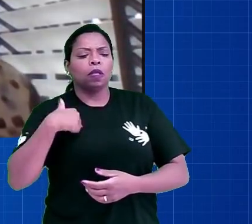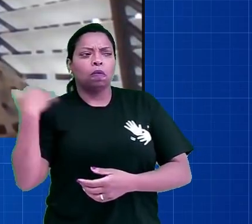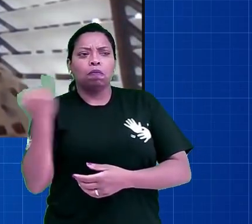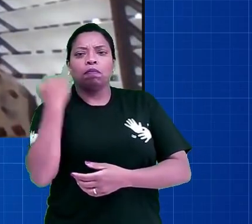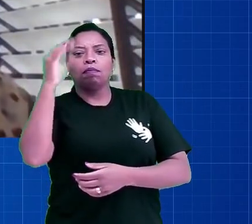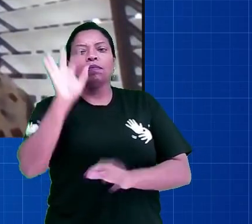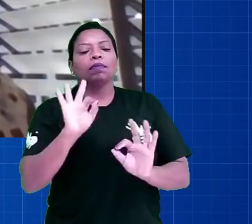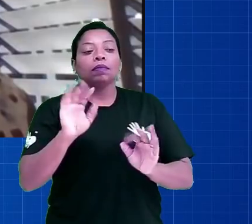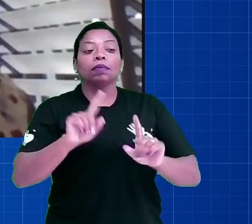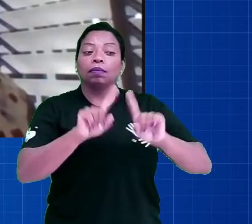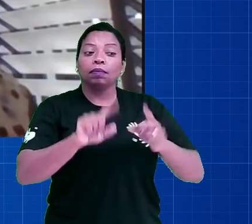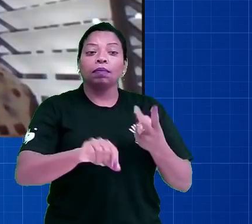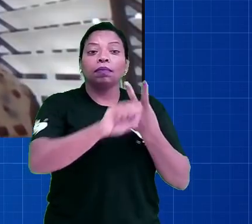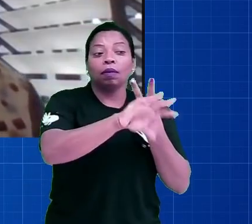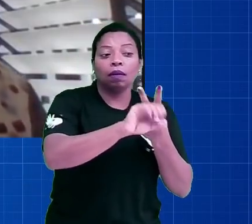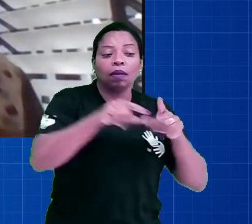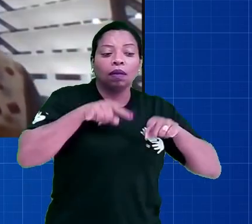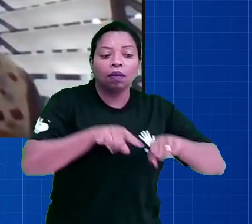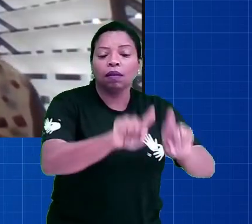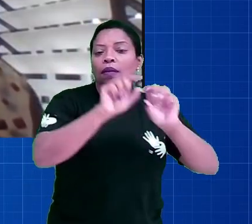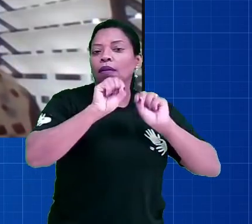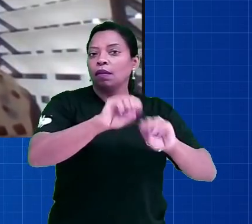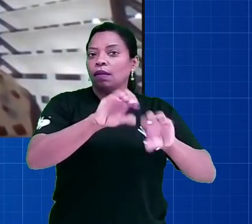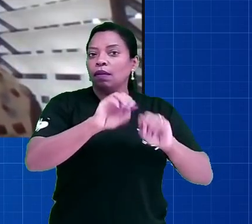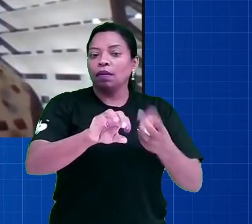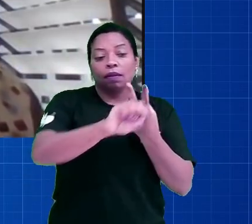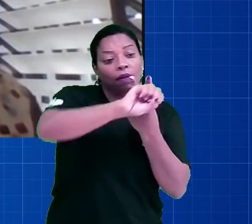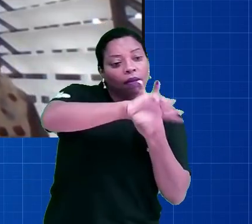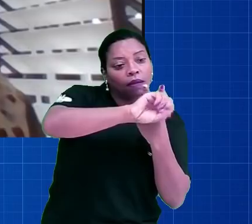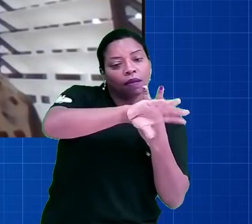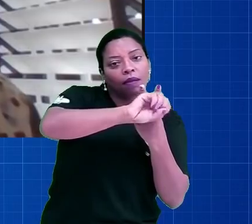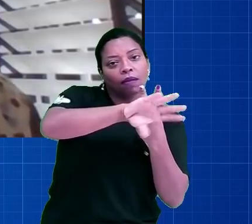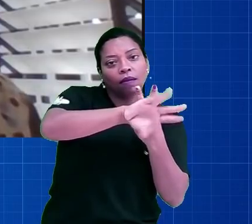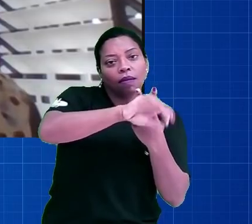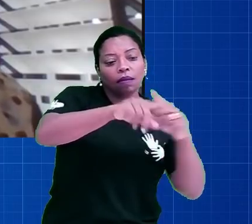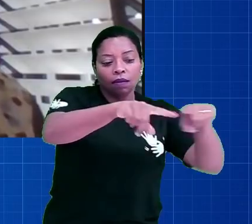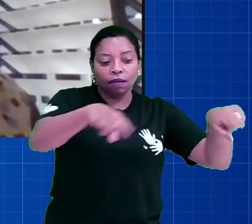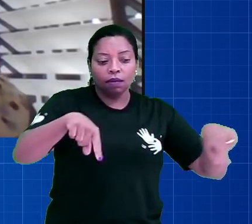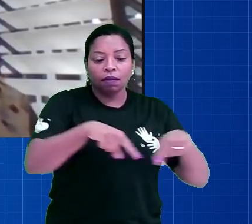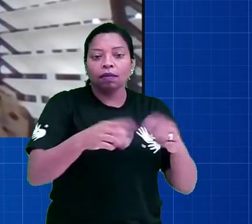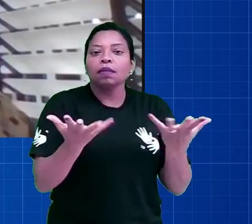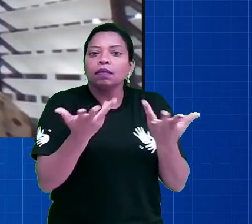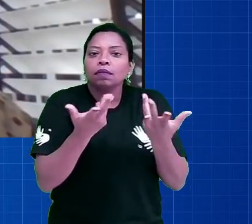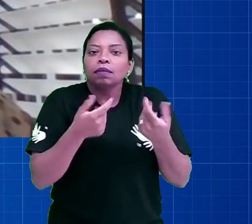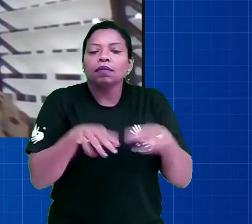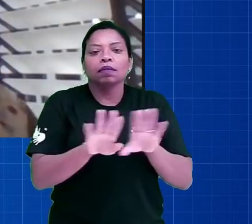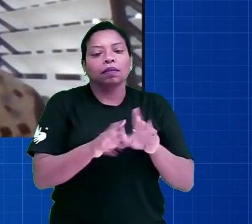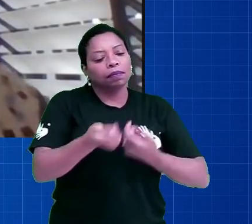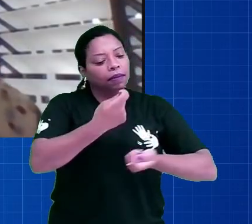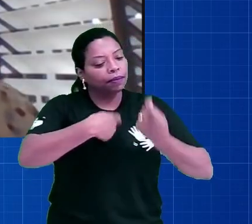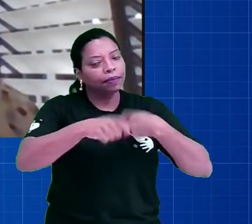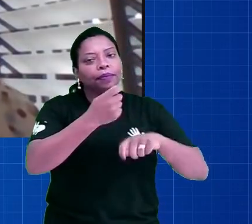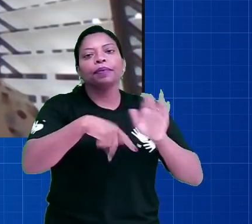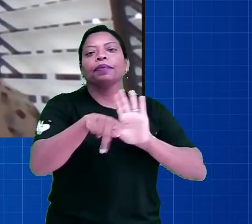um co-ensino, né? É uma bidocência, e essa habilidade administrativa,